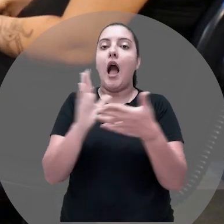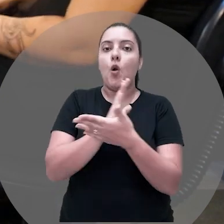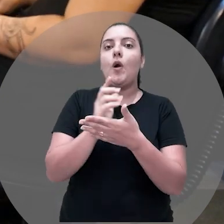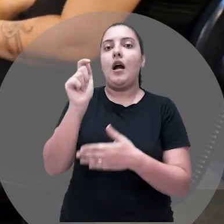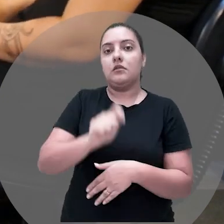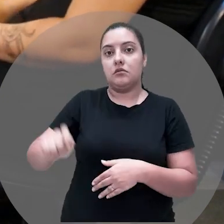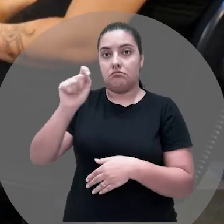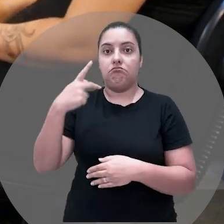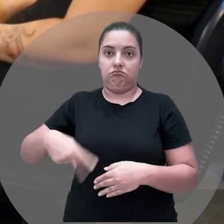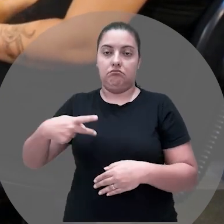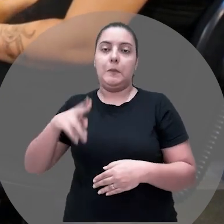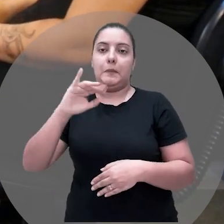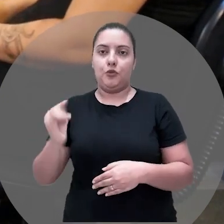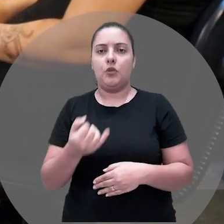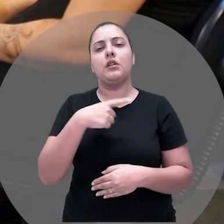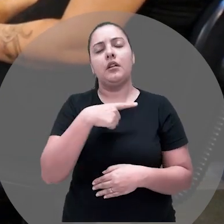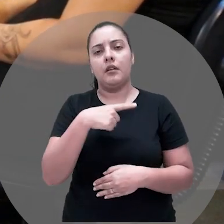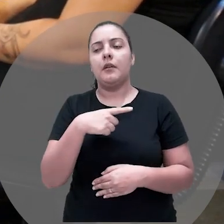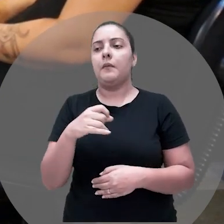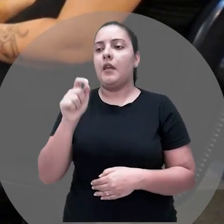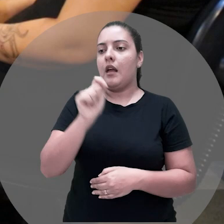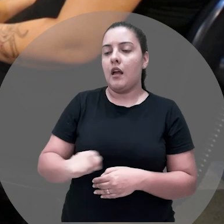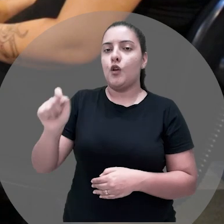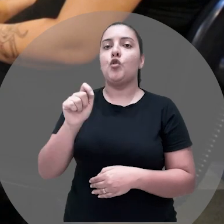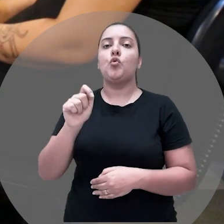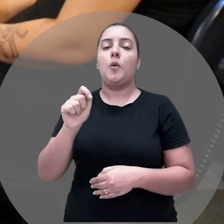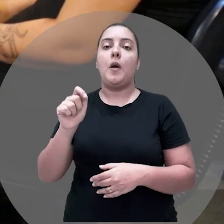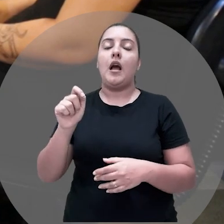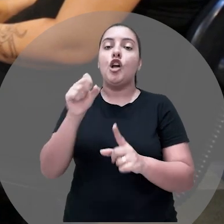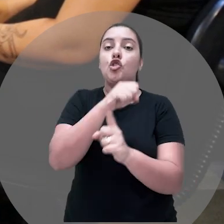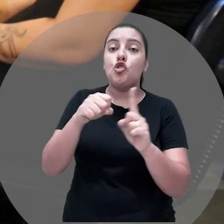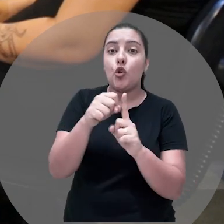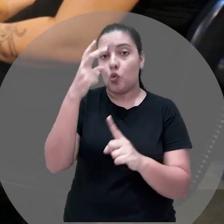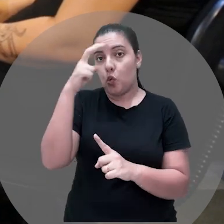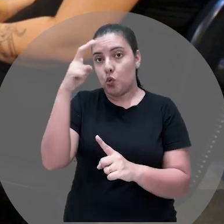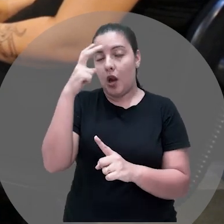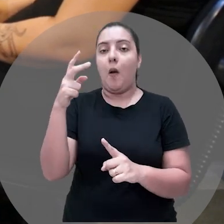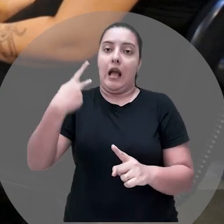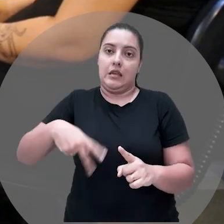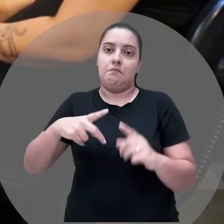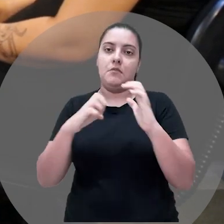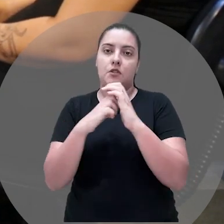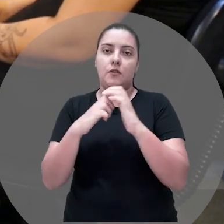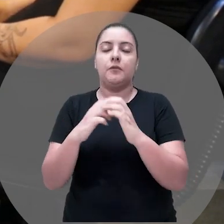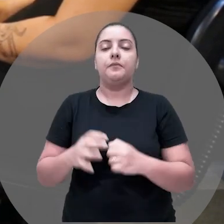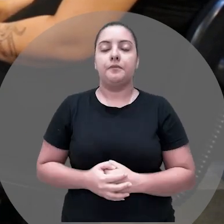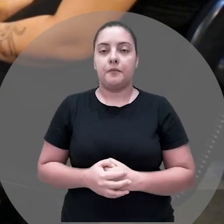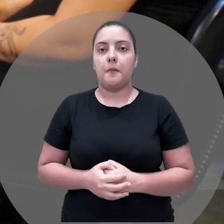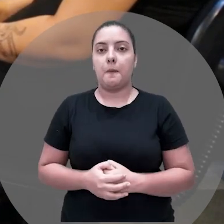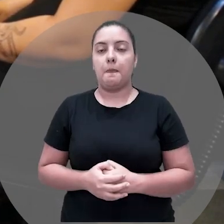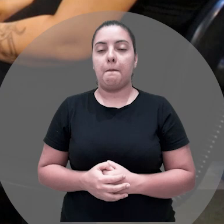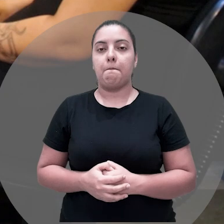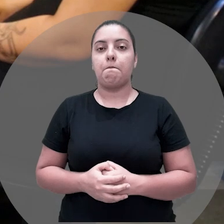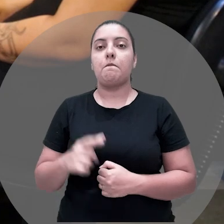tem inclusive algumas associações aqui no território né sim a associação sócio cultural né do Bom Jardim a outra que